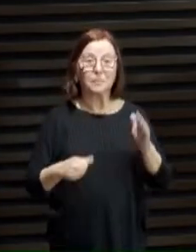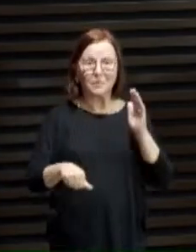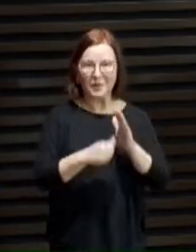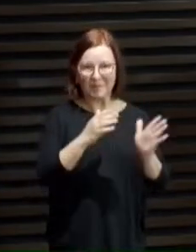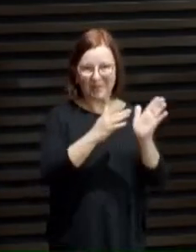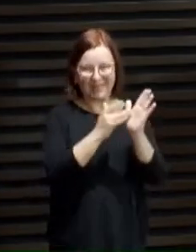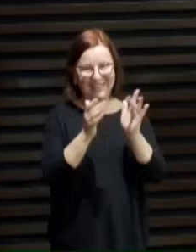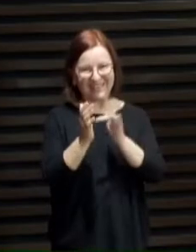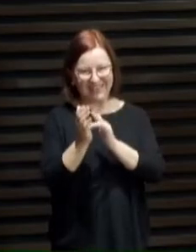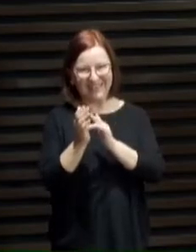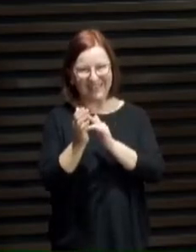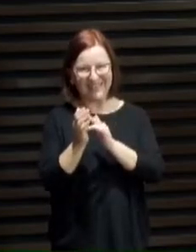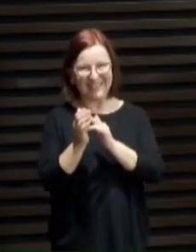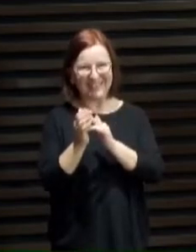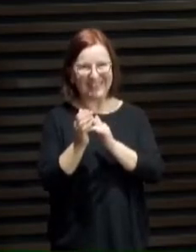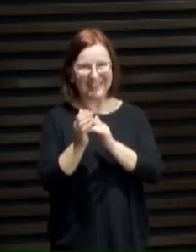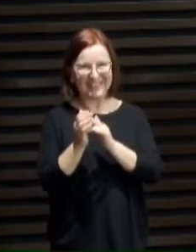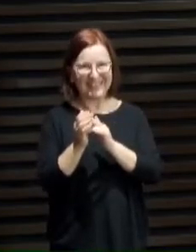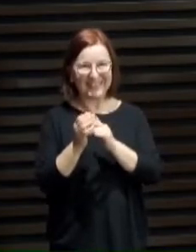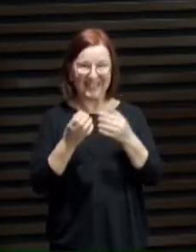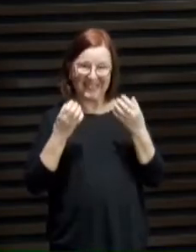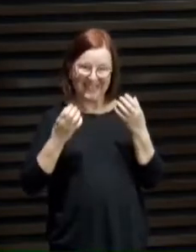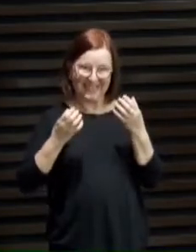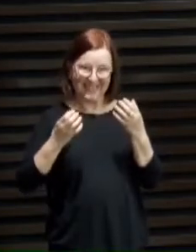aos discípulos.